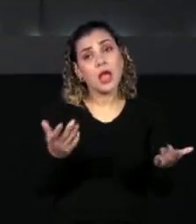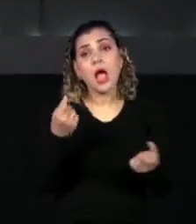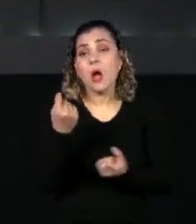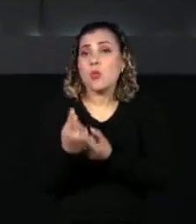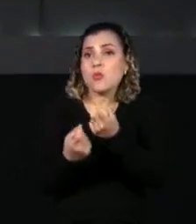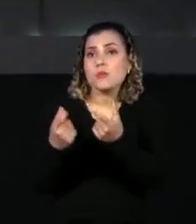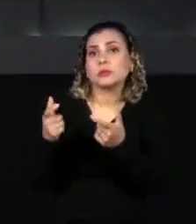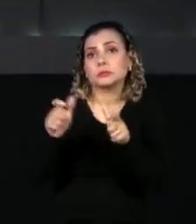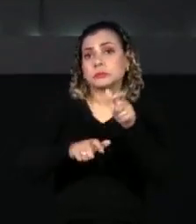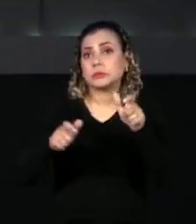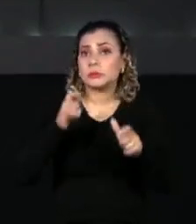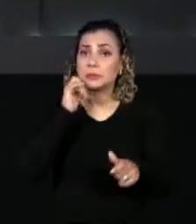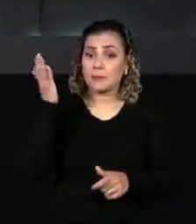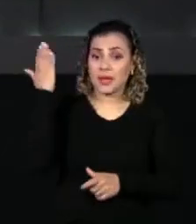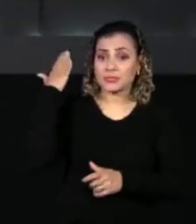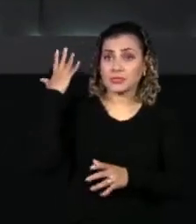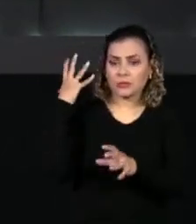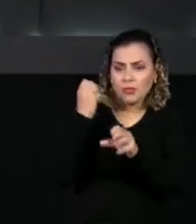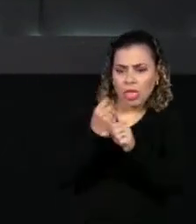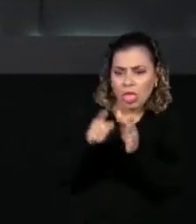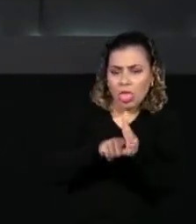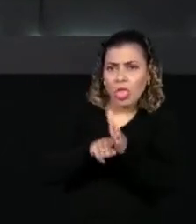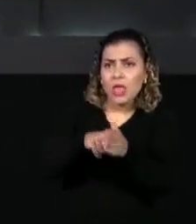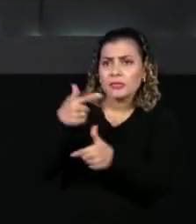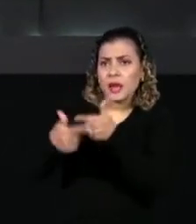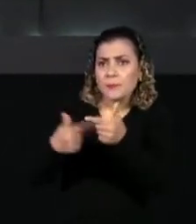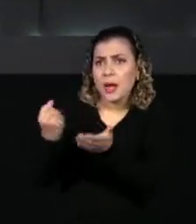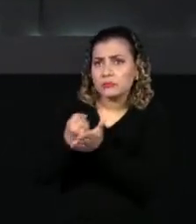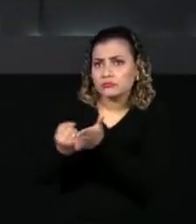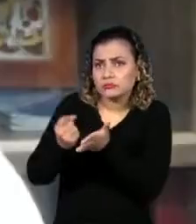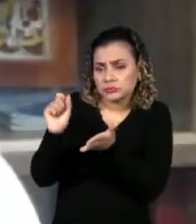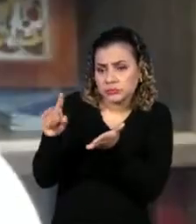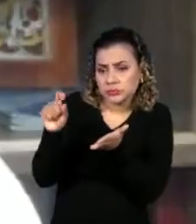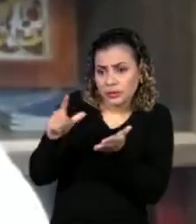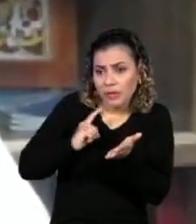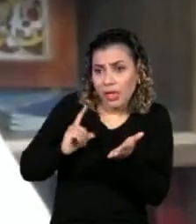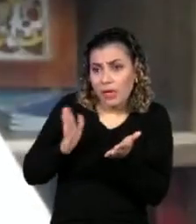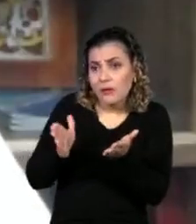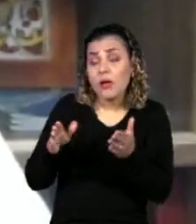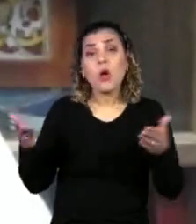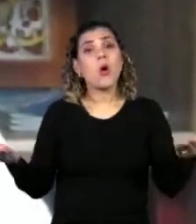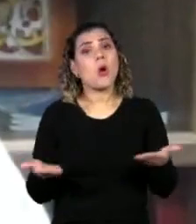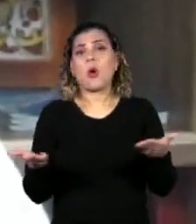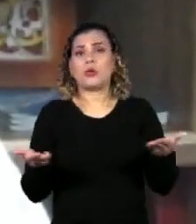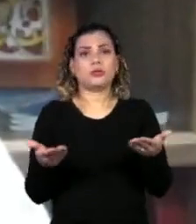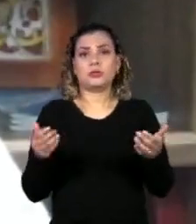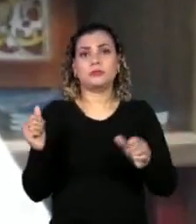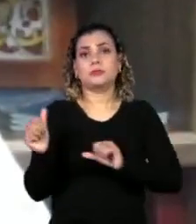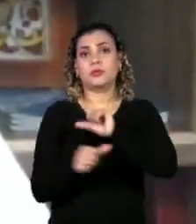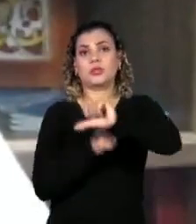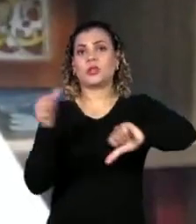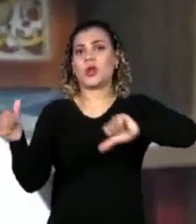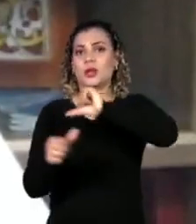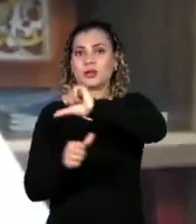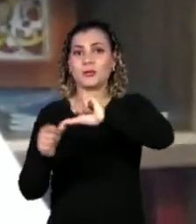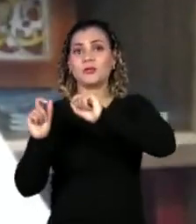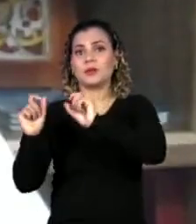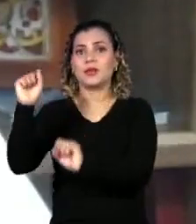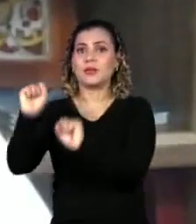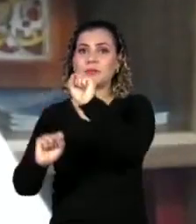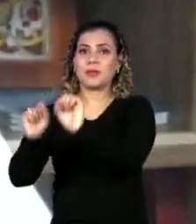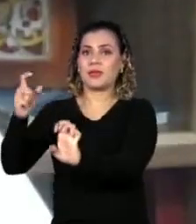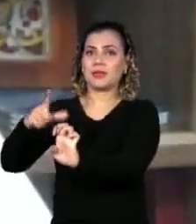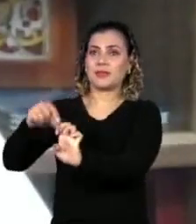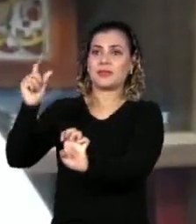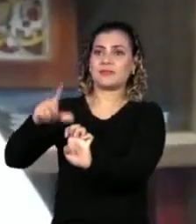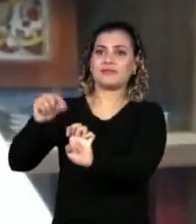outrora era medido em empregos, né? Isso, empregos formais, hoje acaba sendo, na verdade, empresas, né?